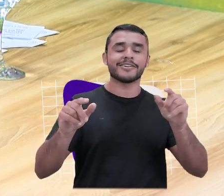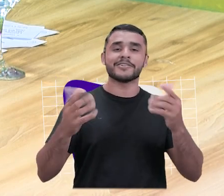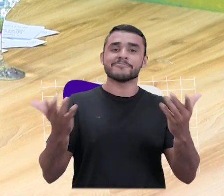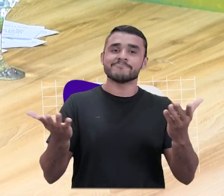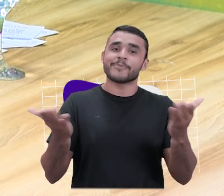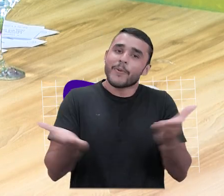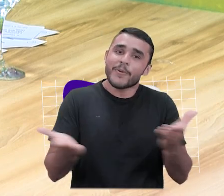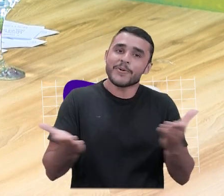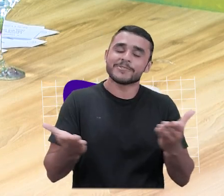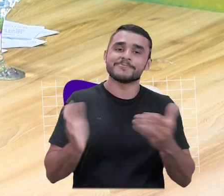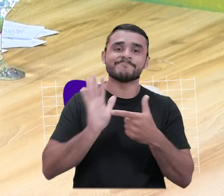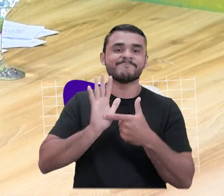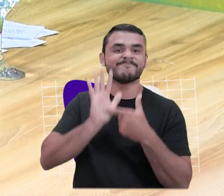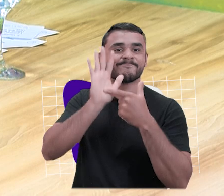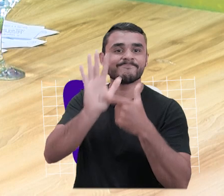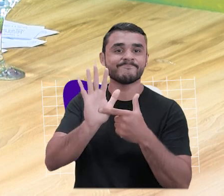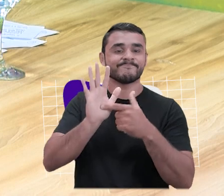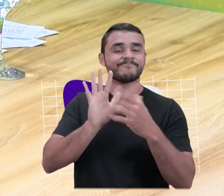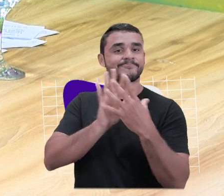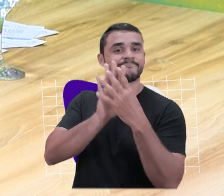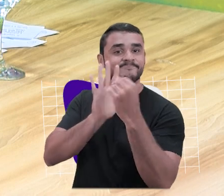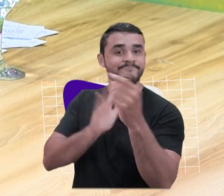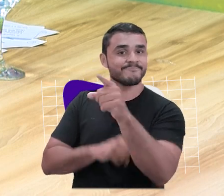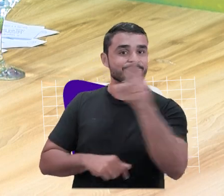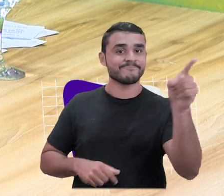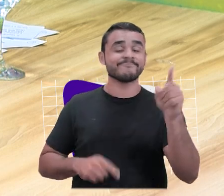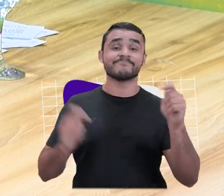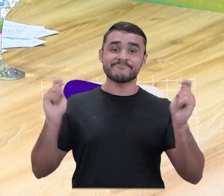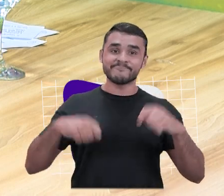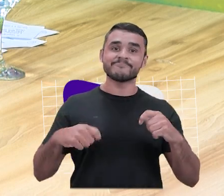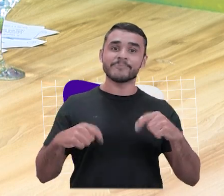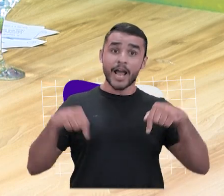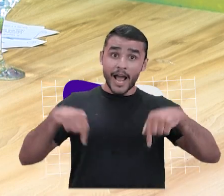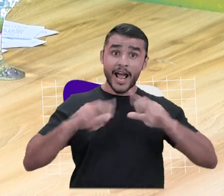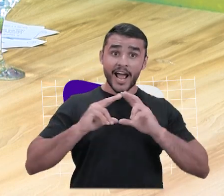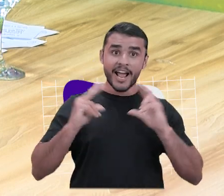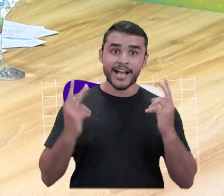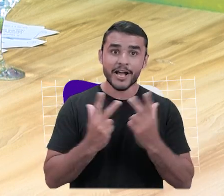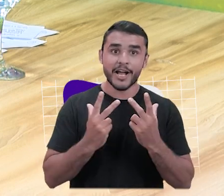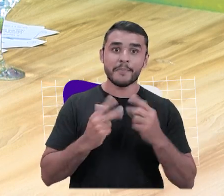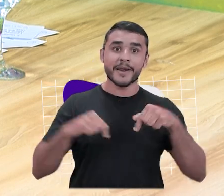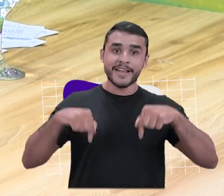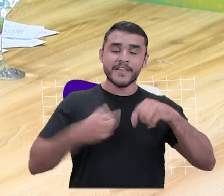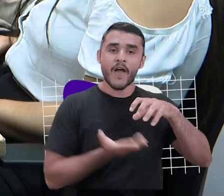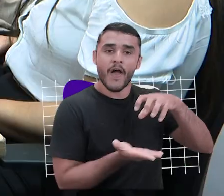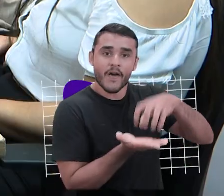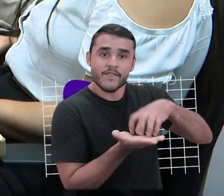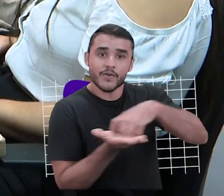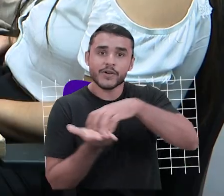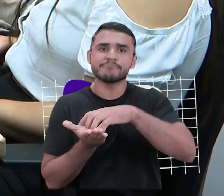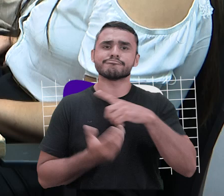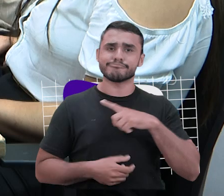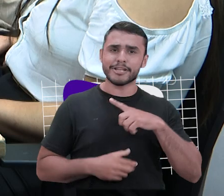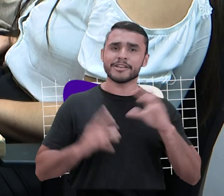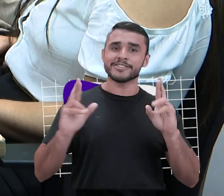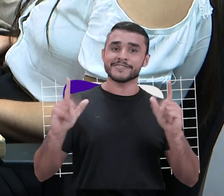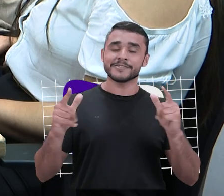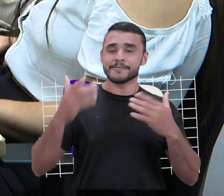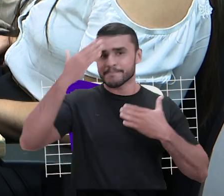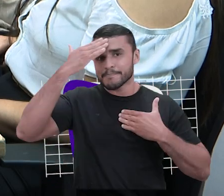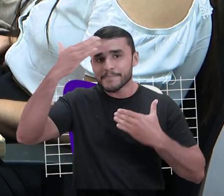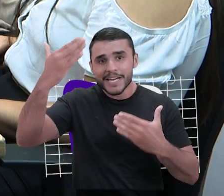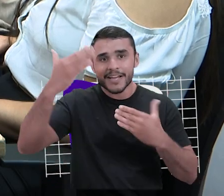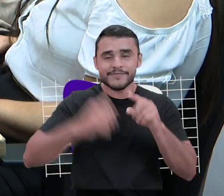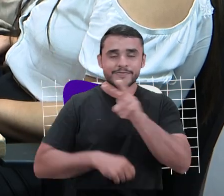para cá. Porque aqui na Câmara temos também essa diferença, sim. Né? E a gente está fazendo por onde. Muito obrigada por